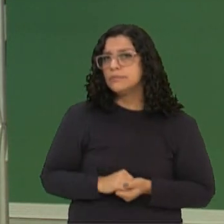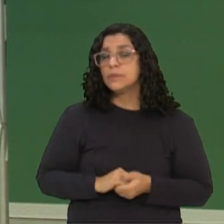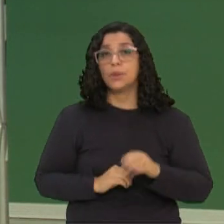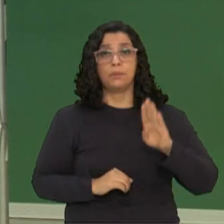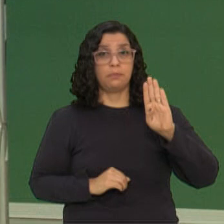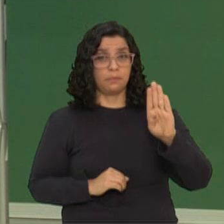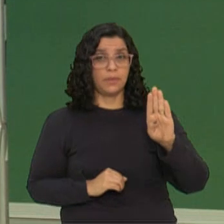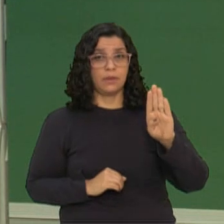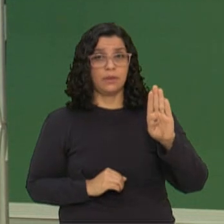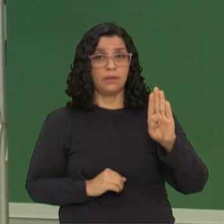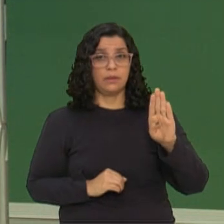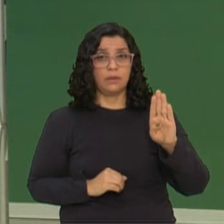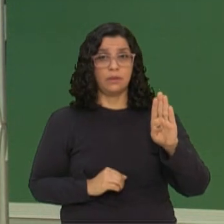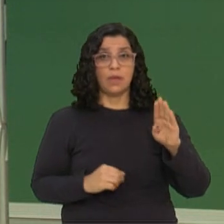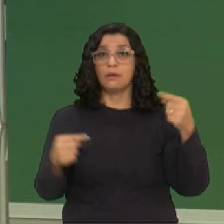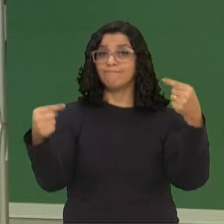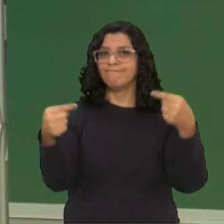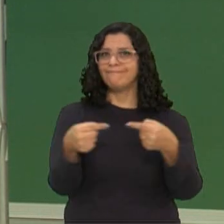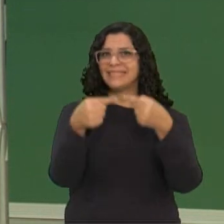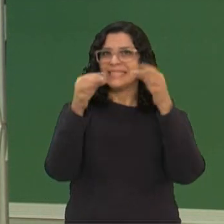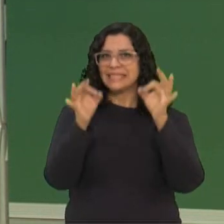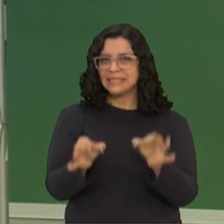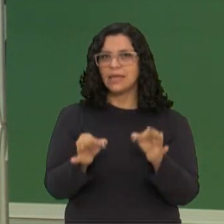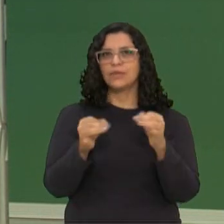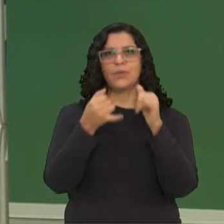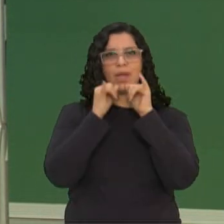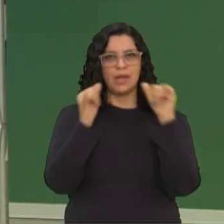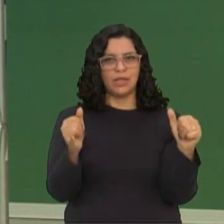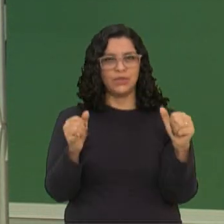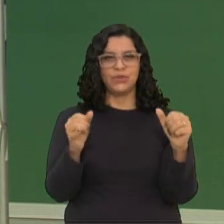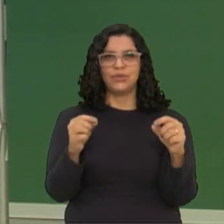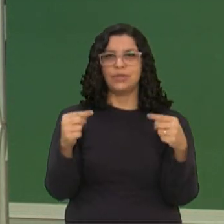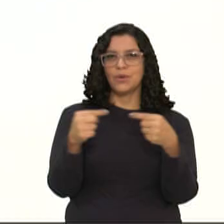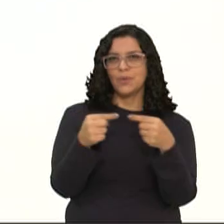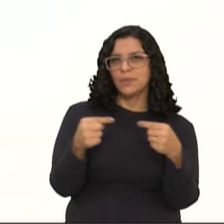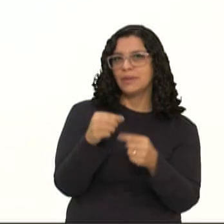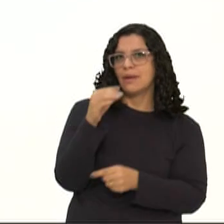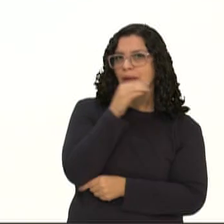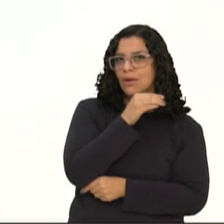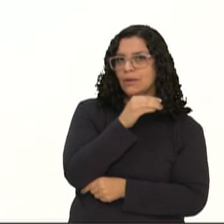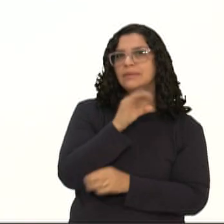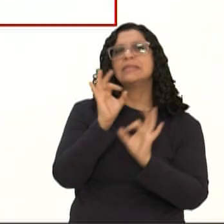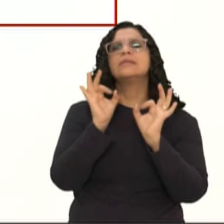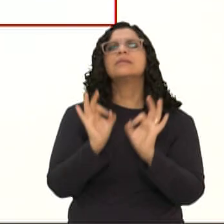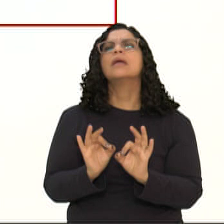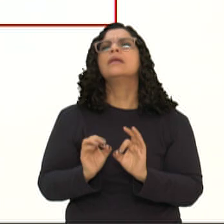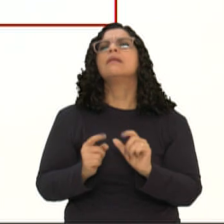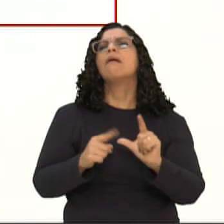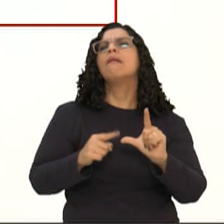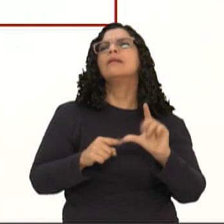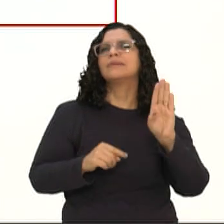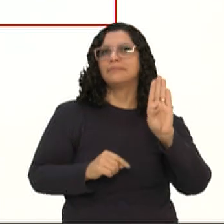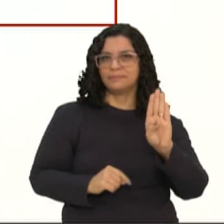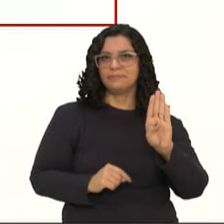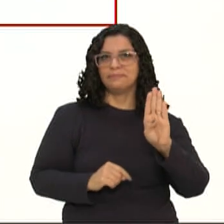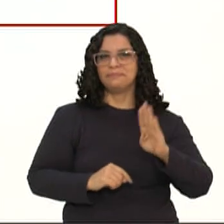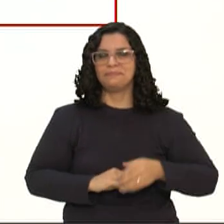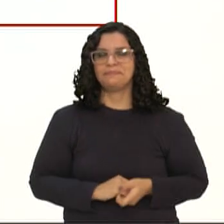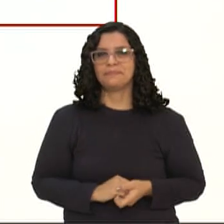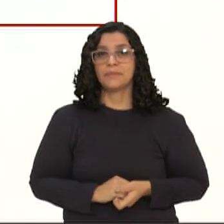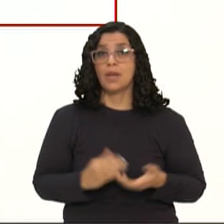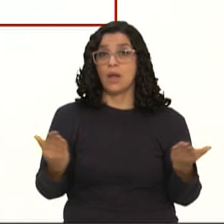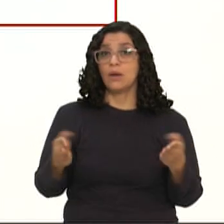B. É diretamente proporcional à intensidade da corrente. Então, a resposta correta é a letra B.